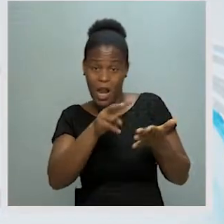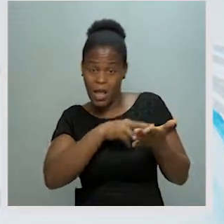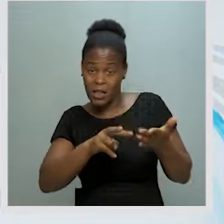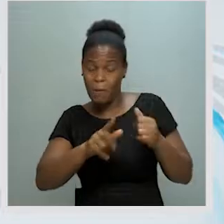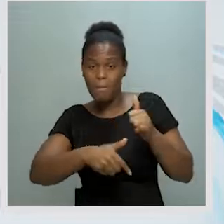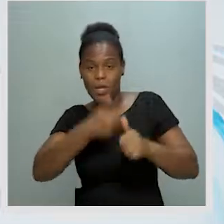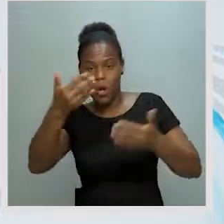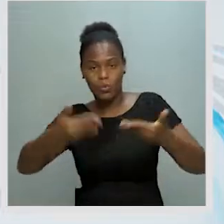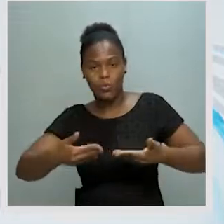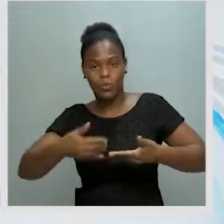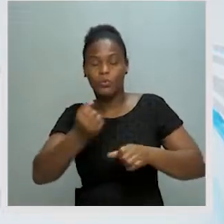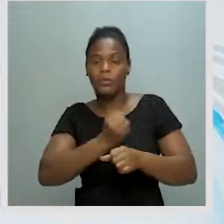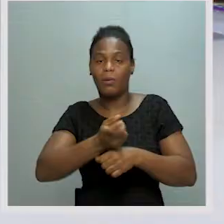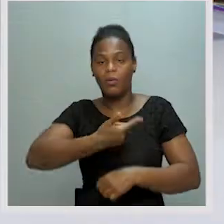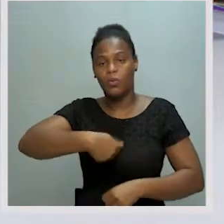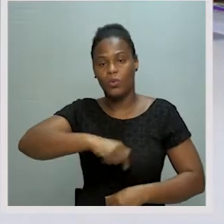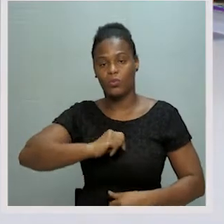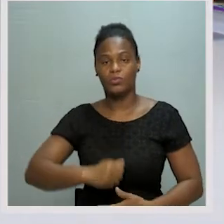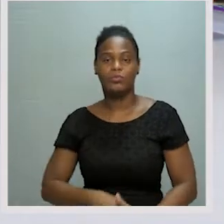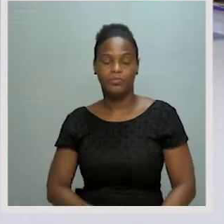melhor nos sirva nos nossos trabalhos.